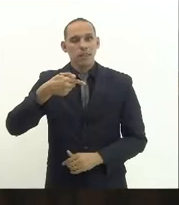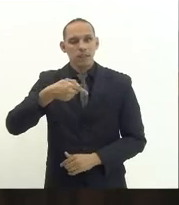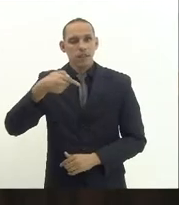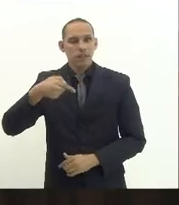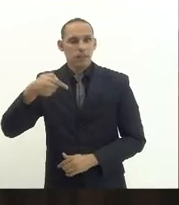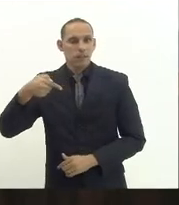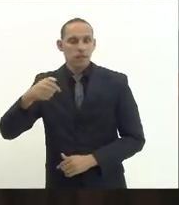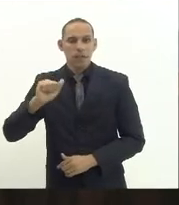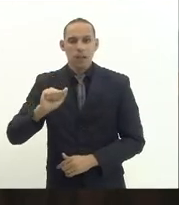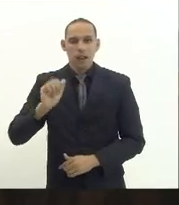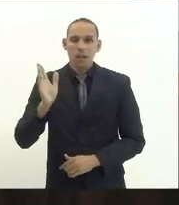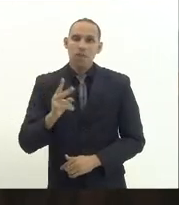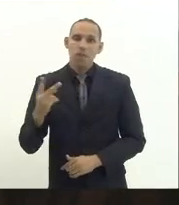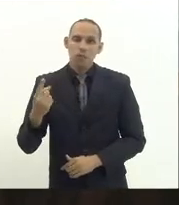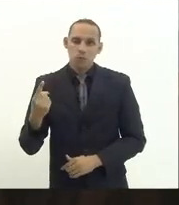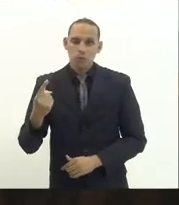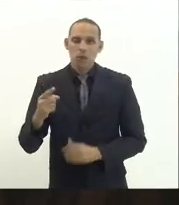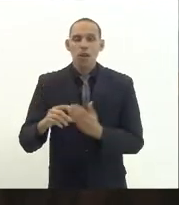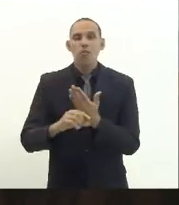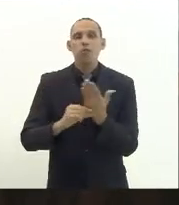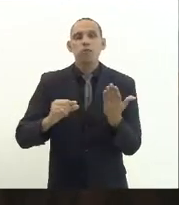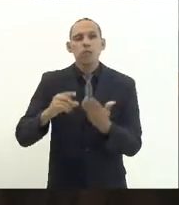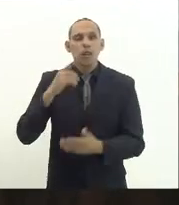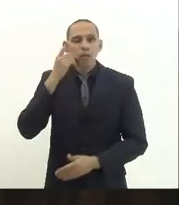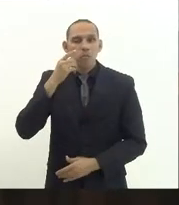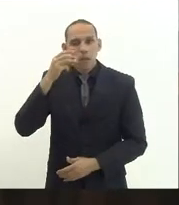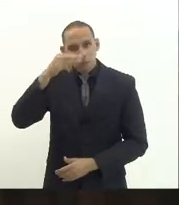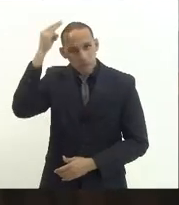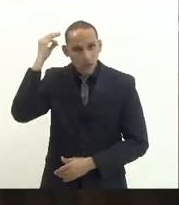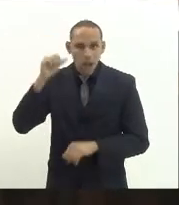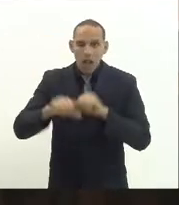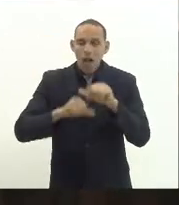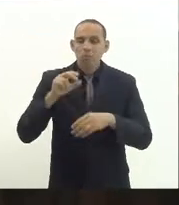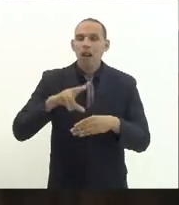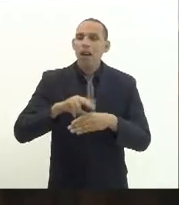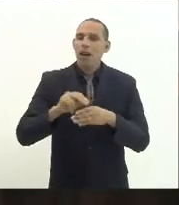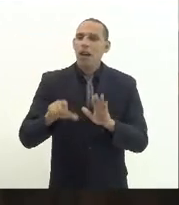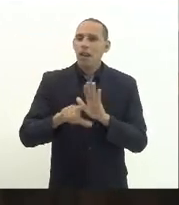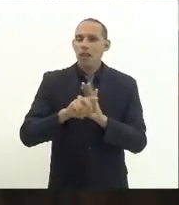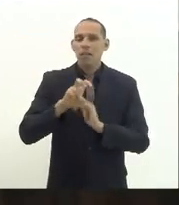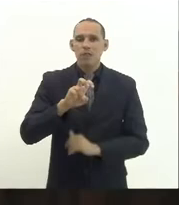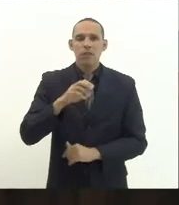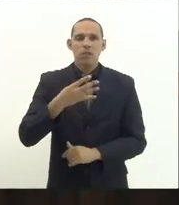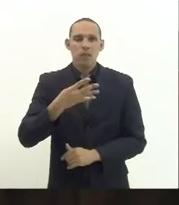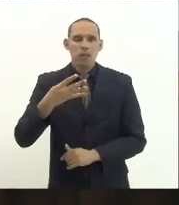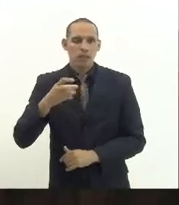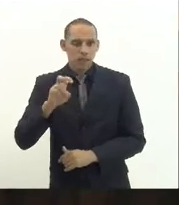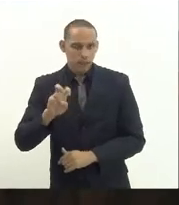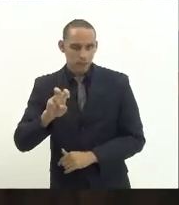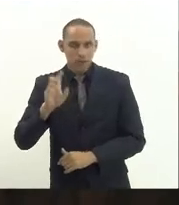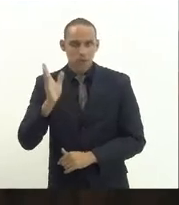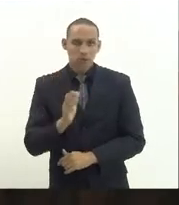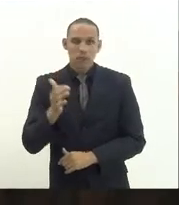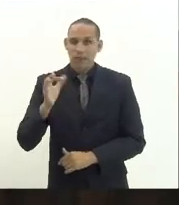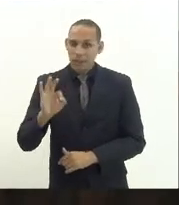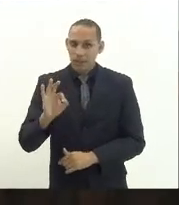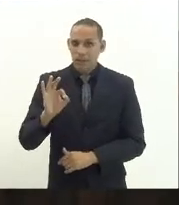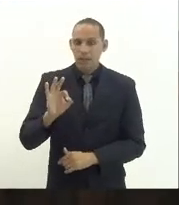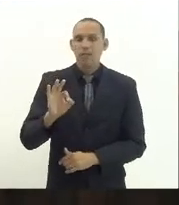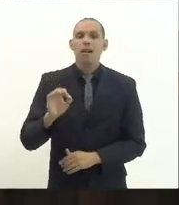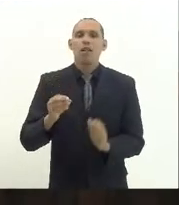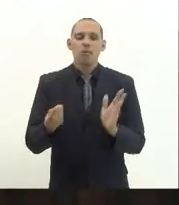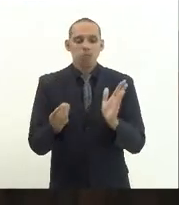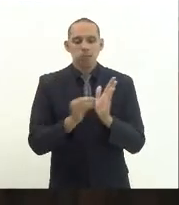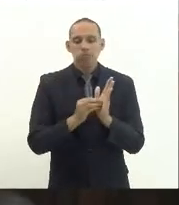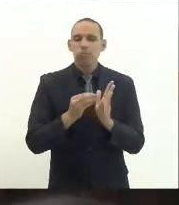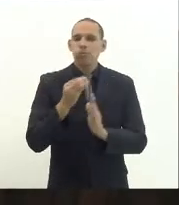de autoria do deputado Márcio Pacheco que altera o anexo da Lei 5.645 e Seis de Janeiro 2010 e incluída no calendário Oficial do Estado